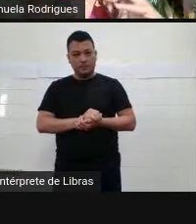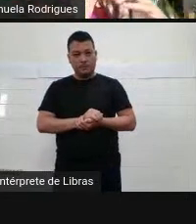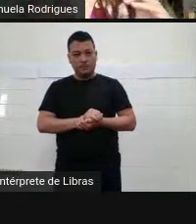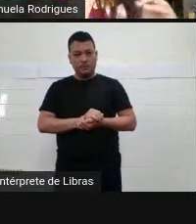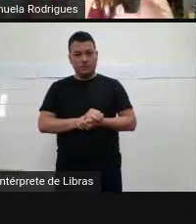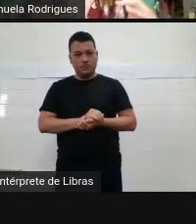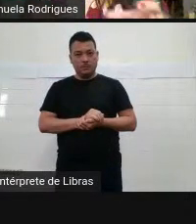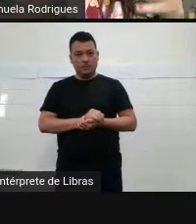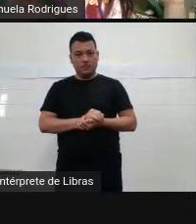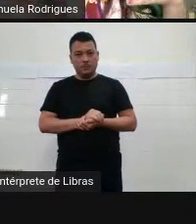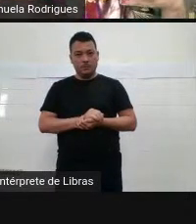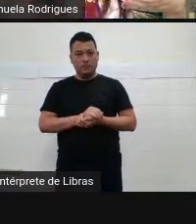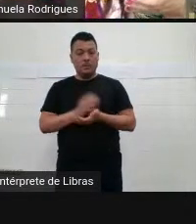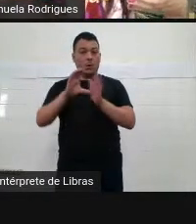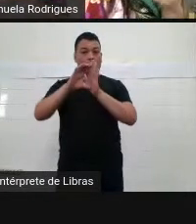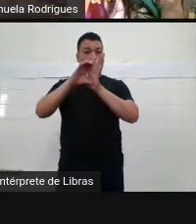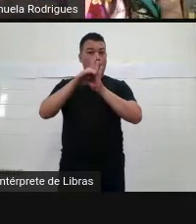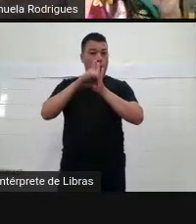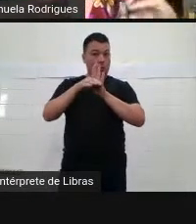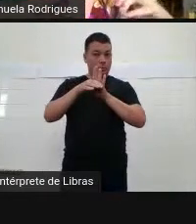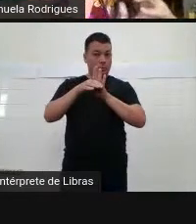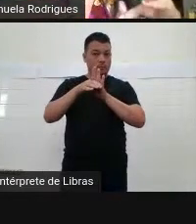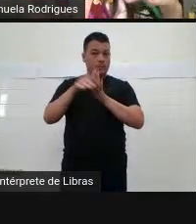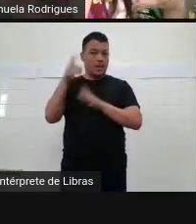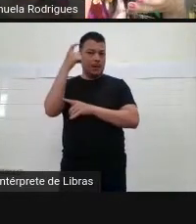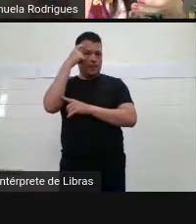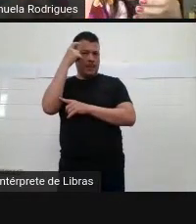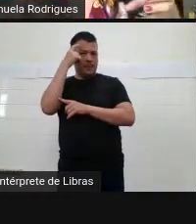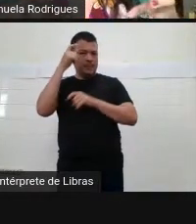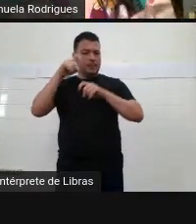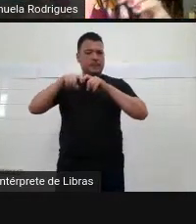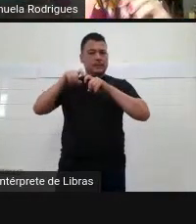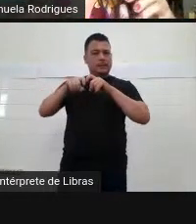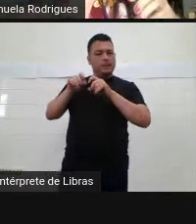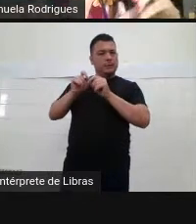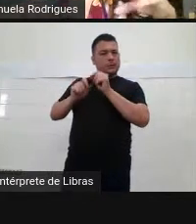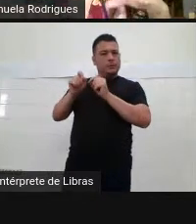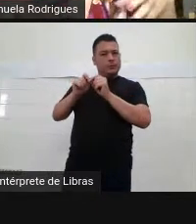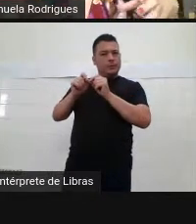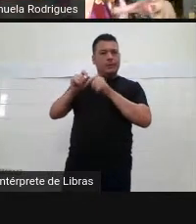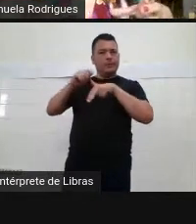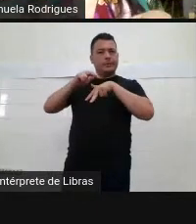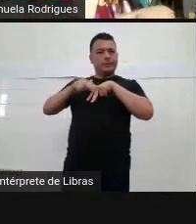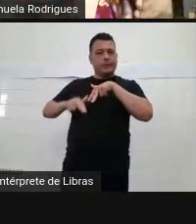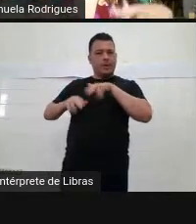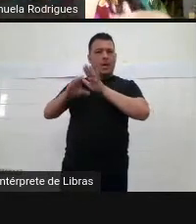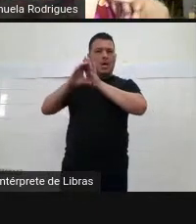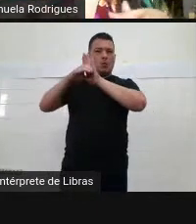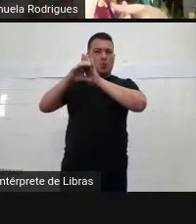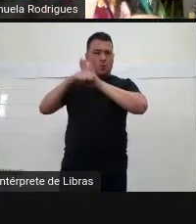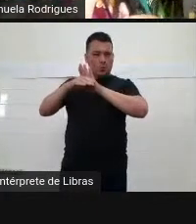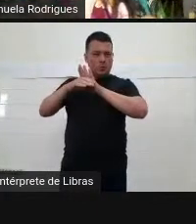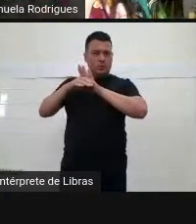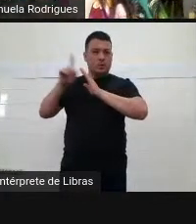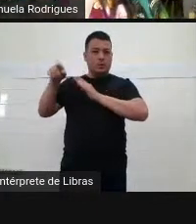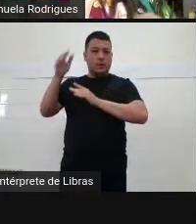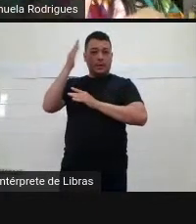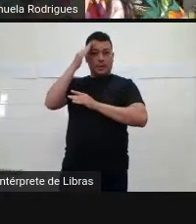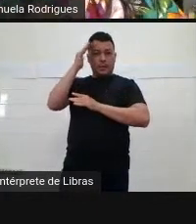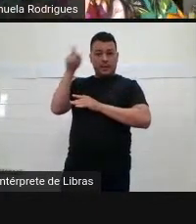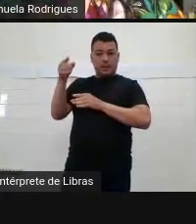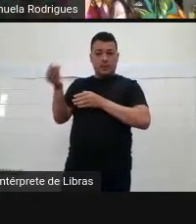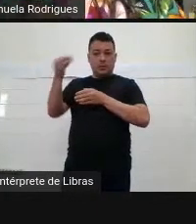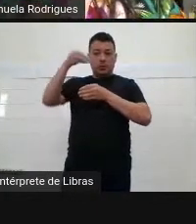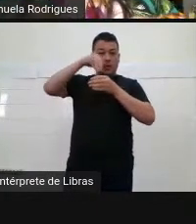os próprios conceitos, né, pensar sexualidade, gênero, é pensar que eles estão